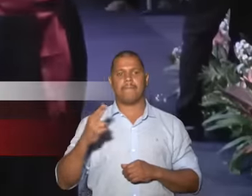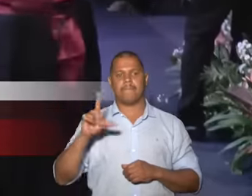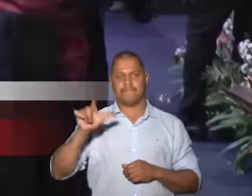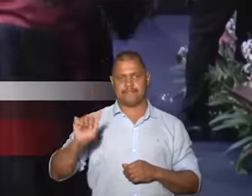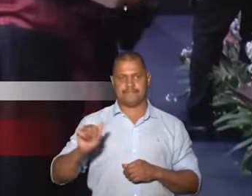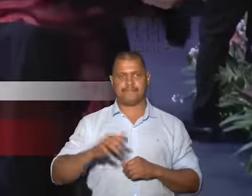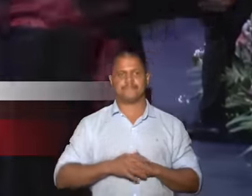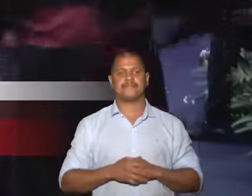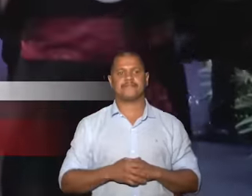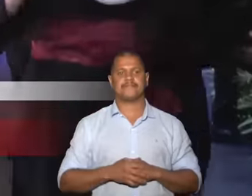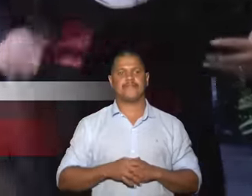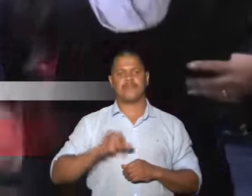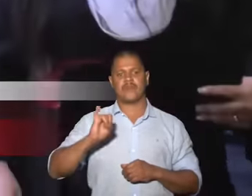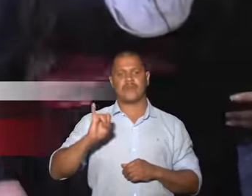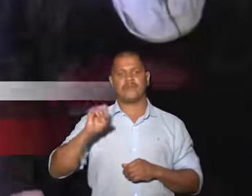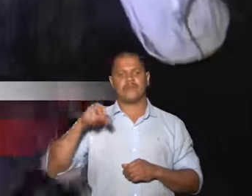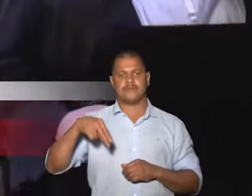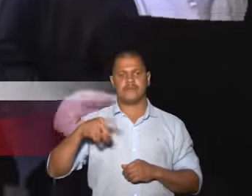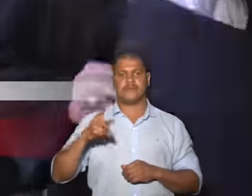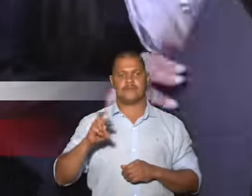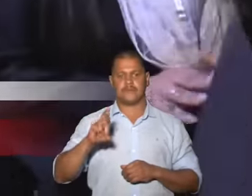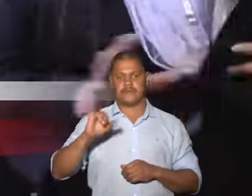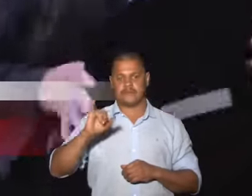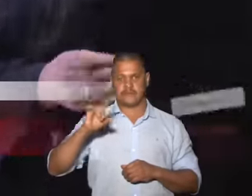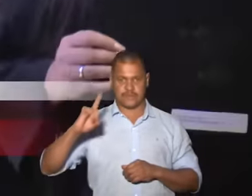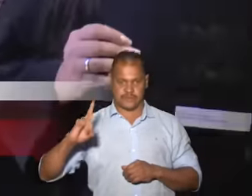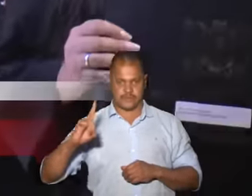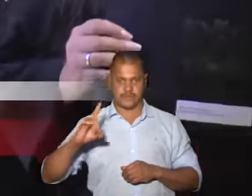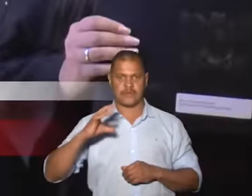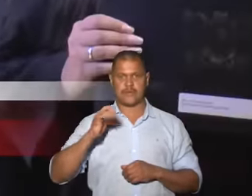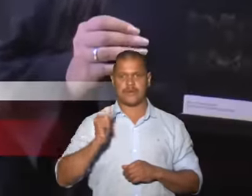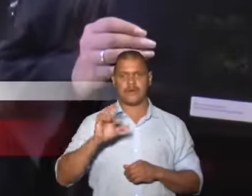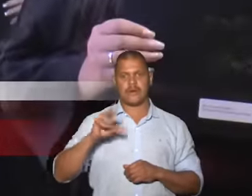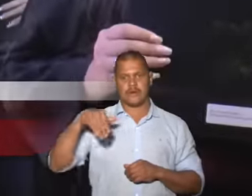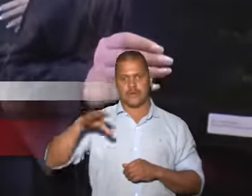Ingrid Ribeiro do Carmo.